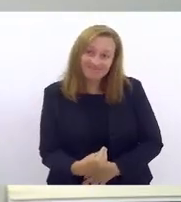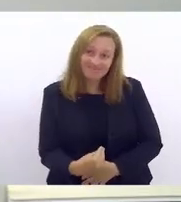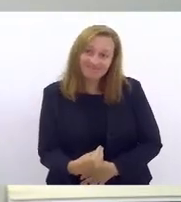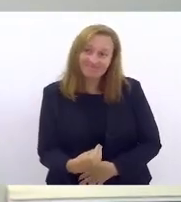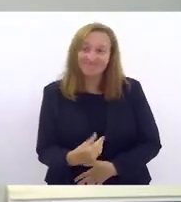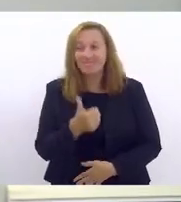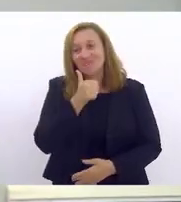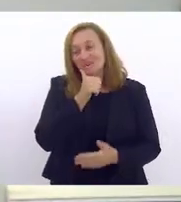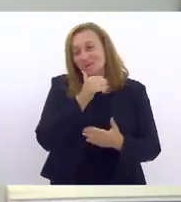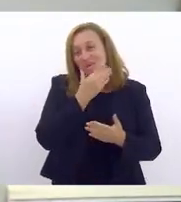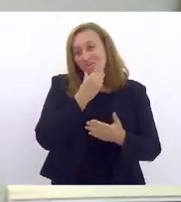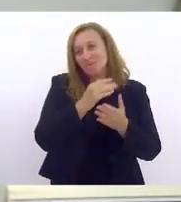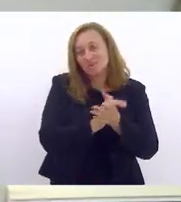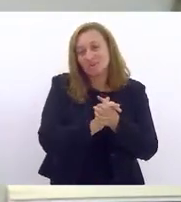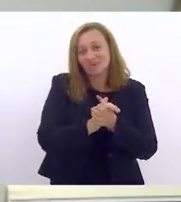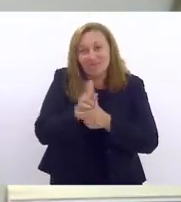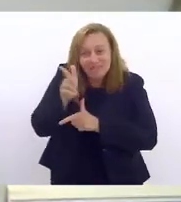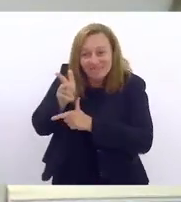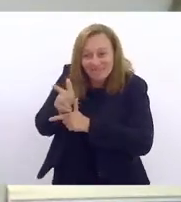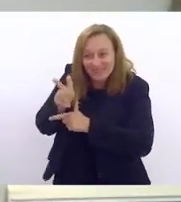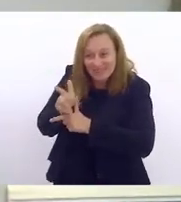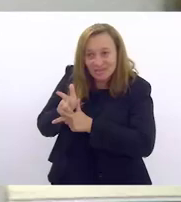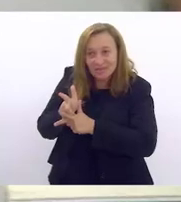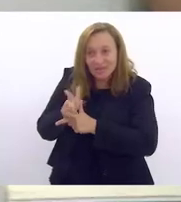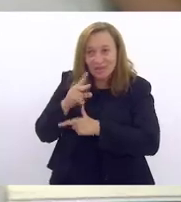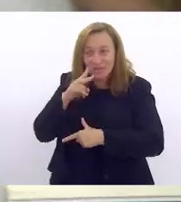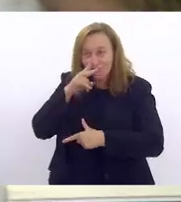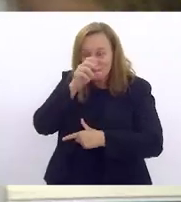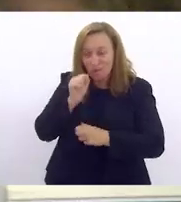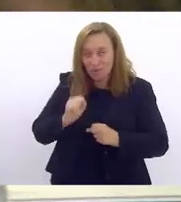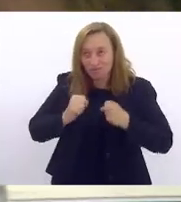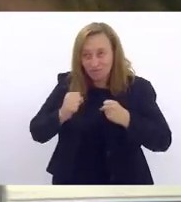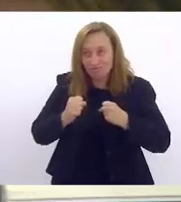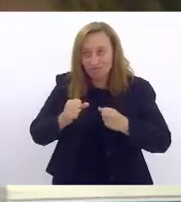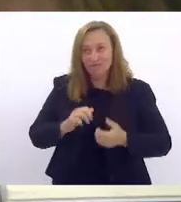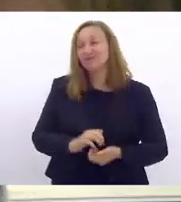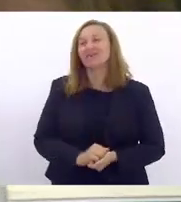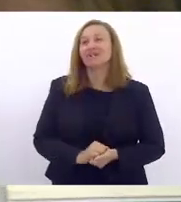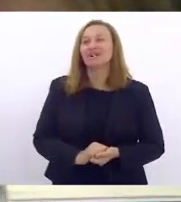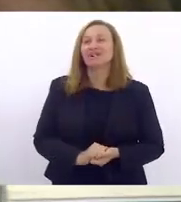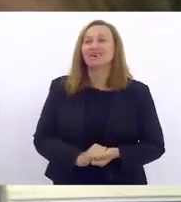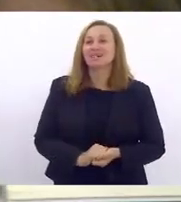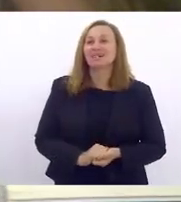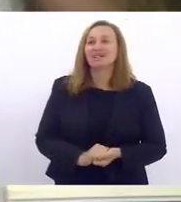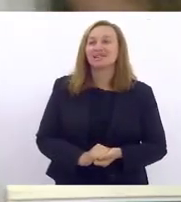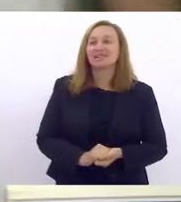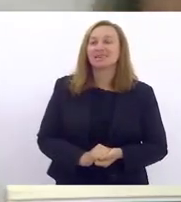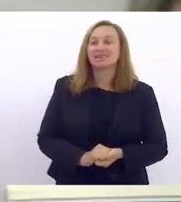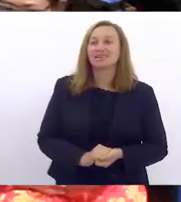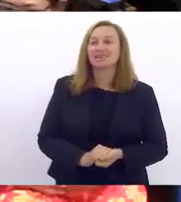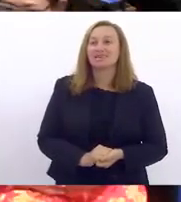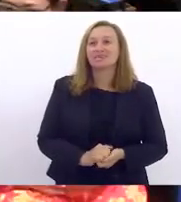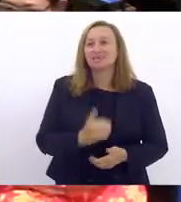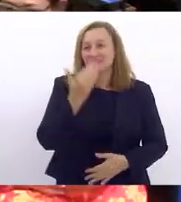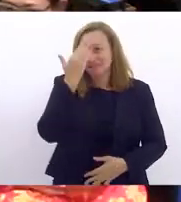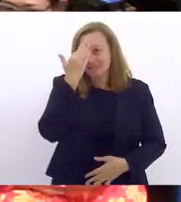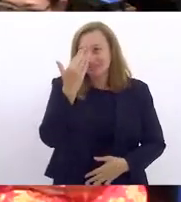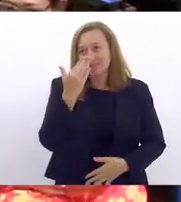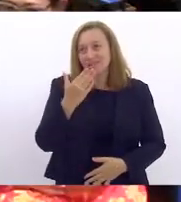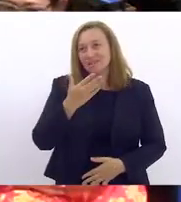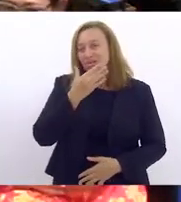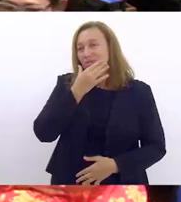meu marido que está aí me filmando, que está aqui firme e forte. Tá? E agradeço o meu